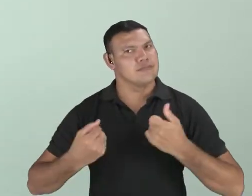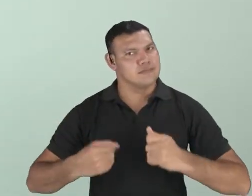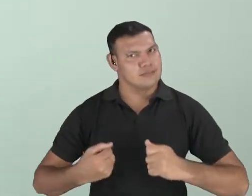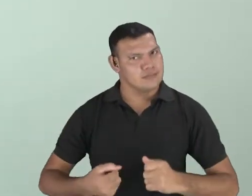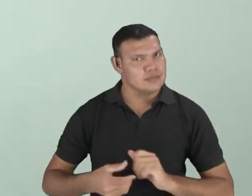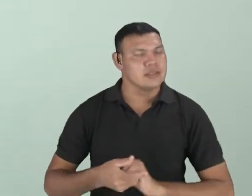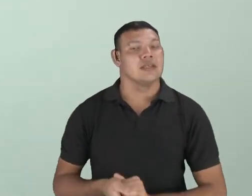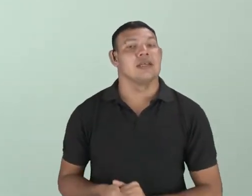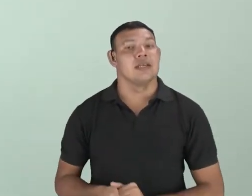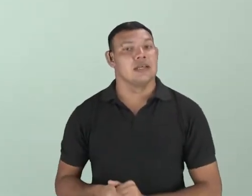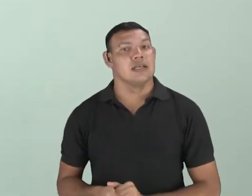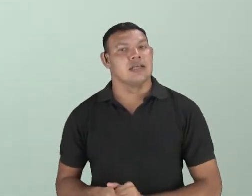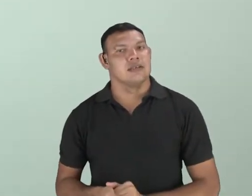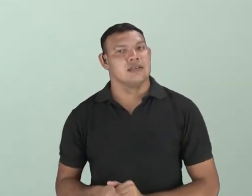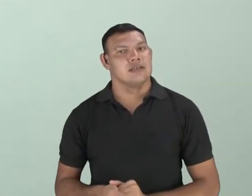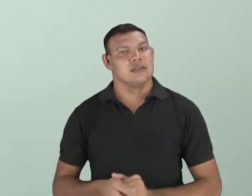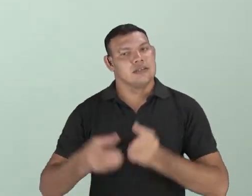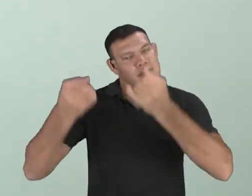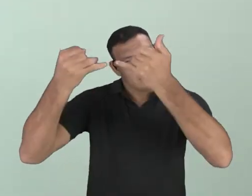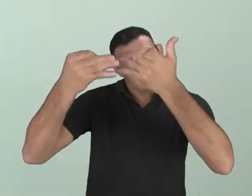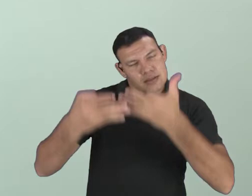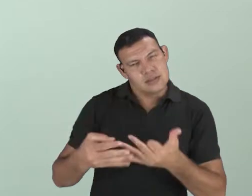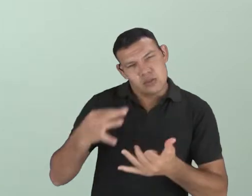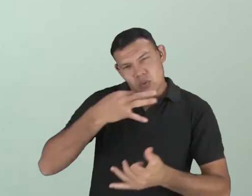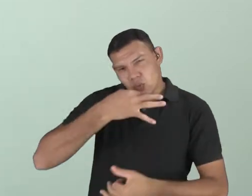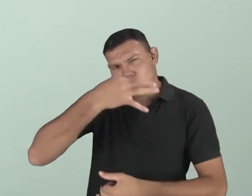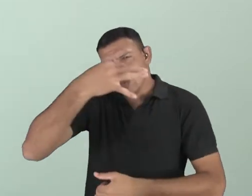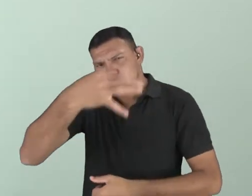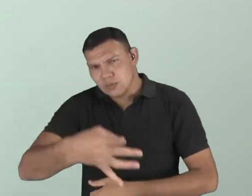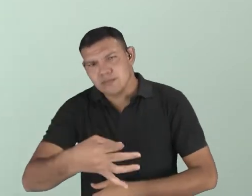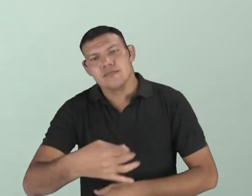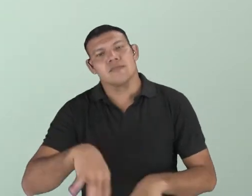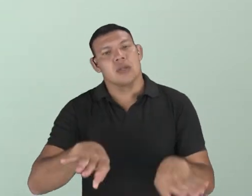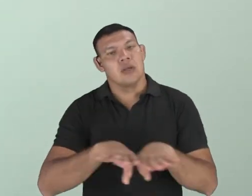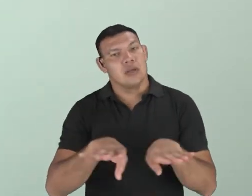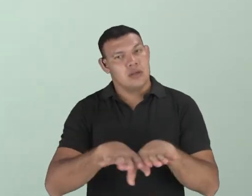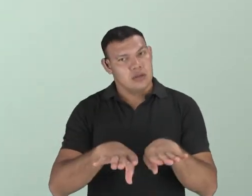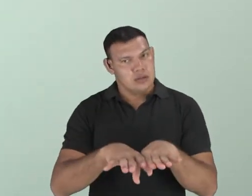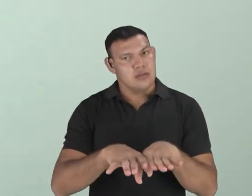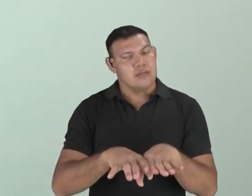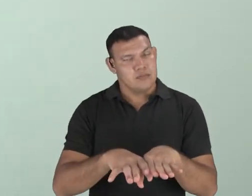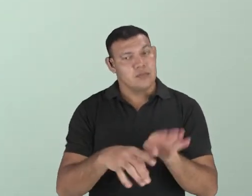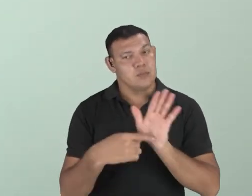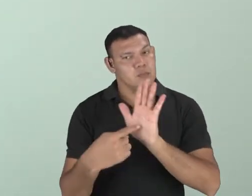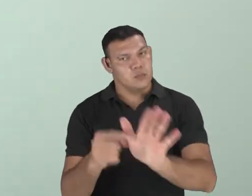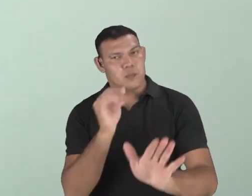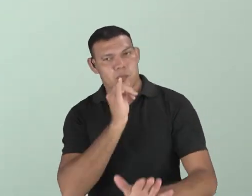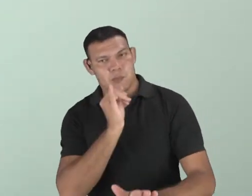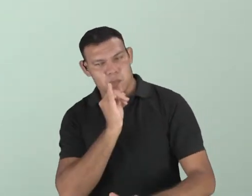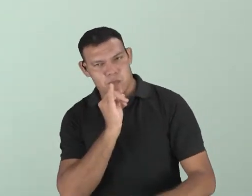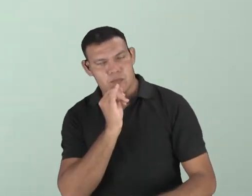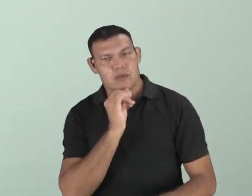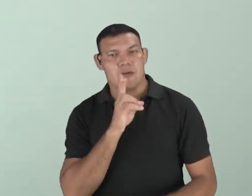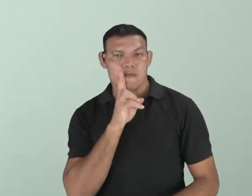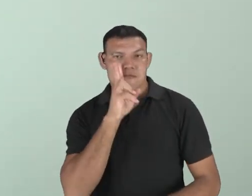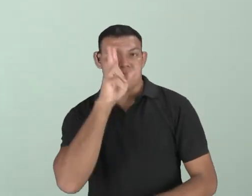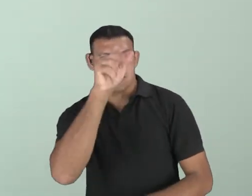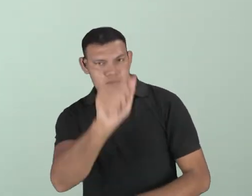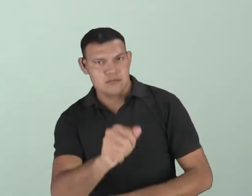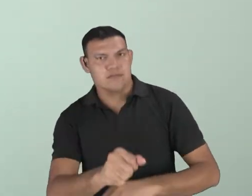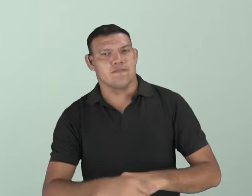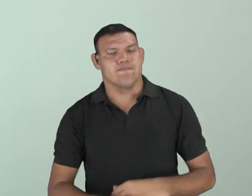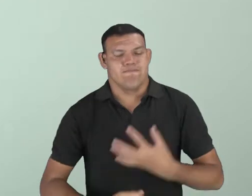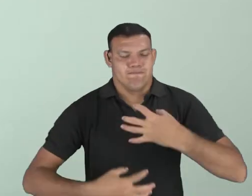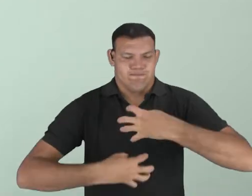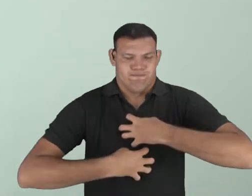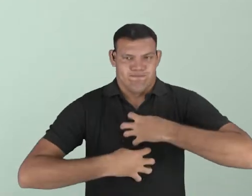você explicar, você dar a sua opinião e trazer alguns exemplos para fortalecer aquilo que você está querendo dizer, aquilo que você